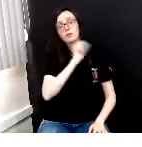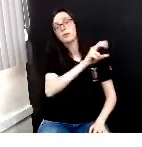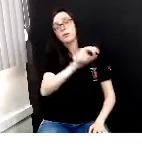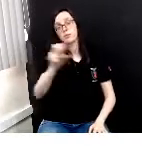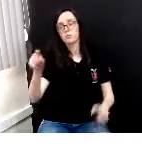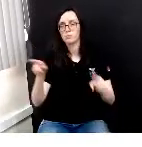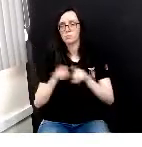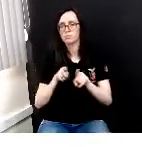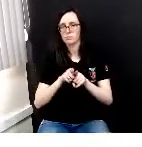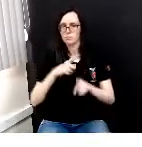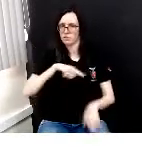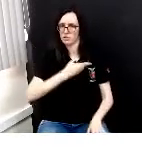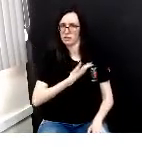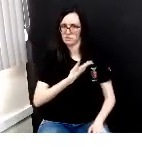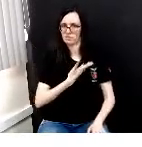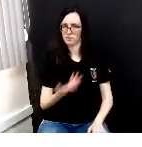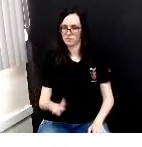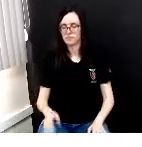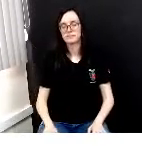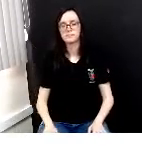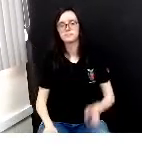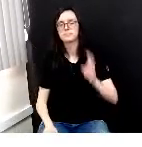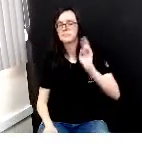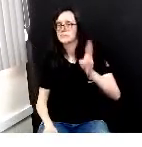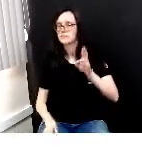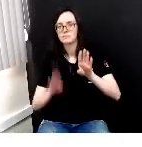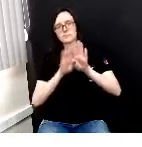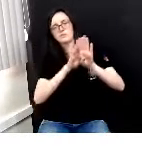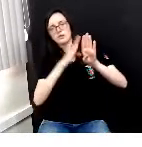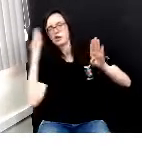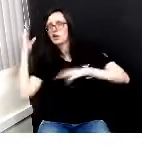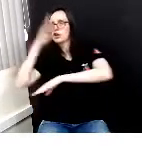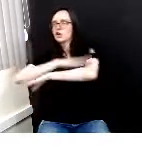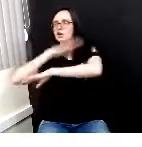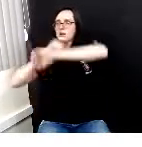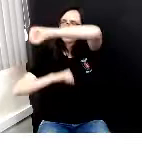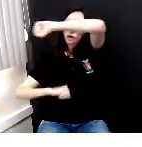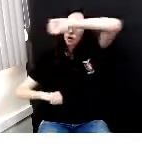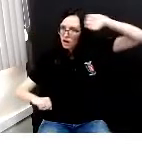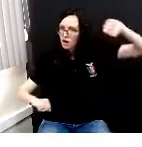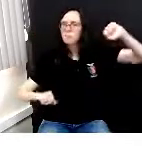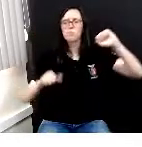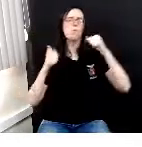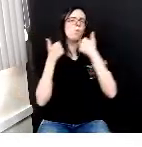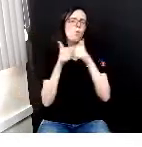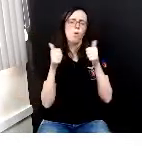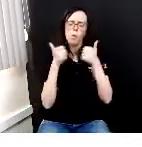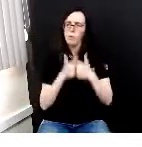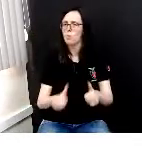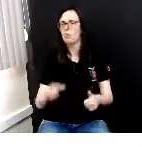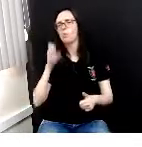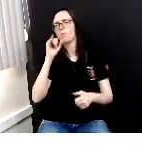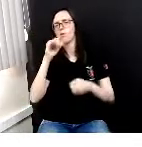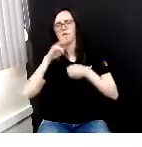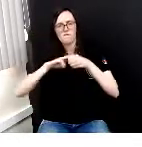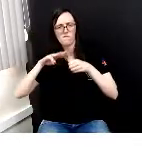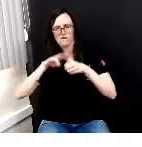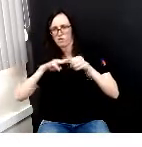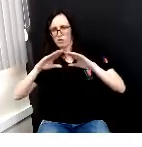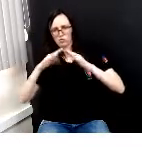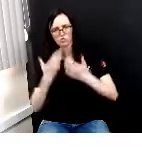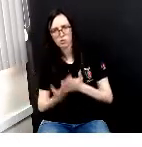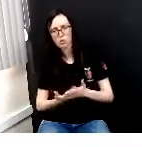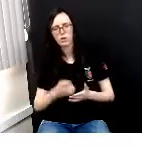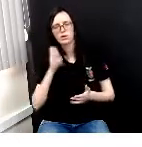contaminação dos nossos amigos. Abrir sempre portas e janelas, seja no ônibus, seja na van, seja